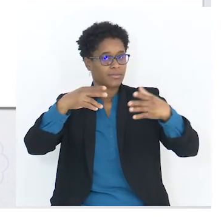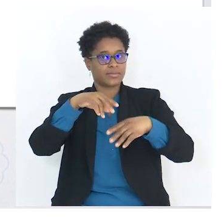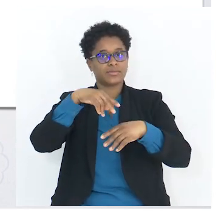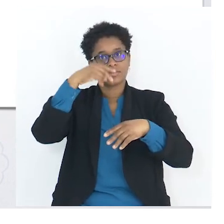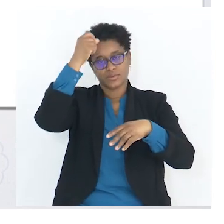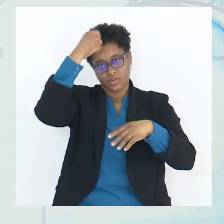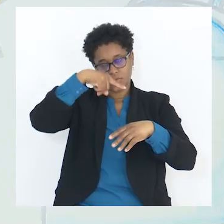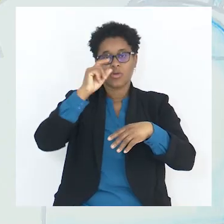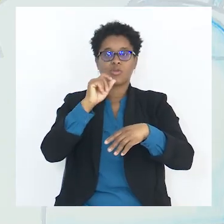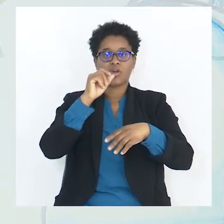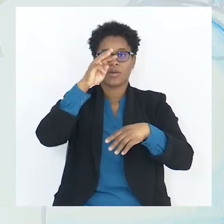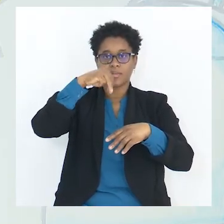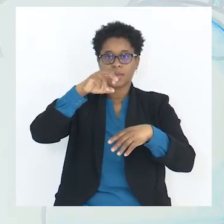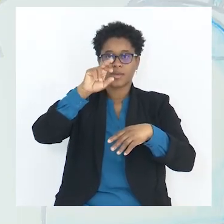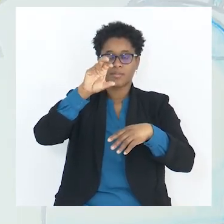Bloch.